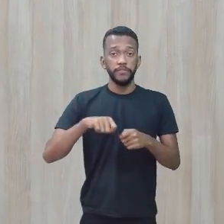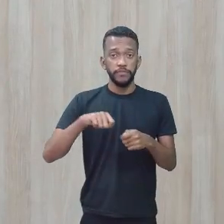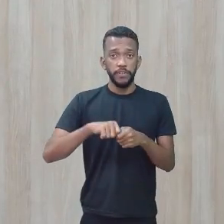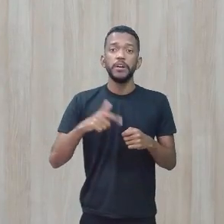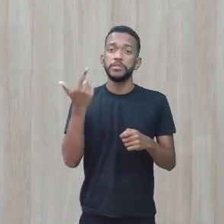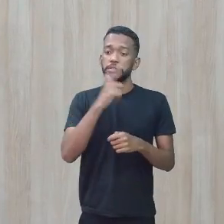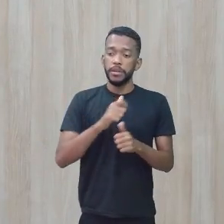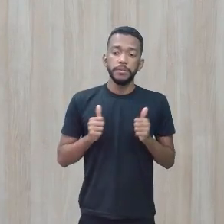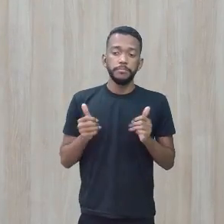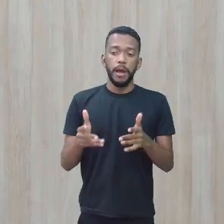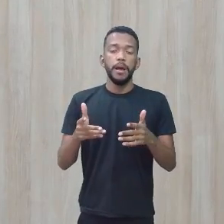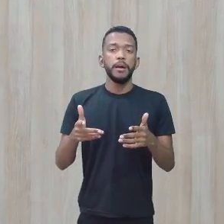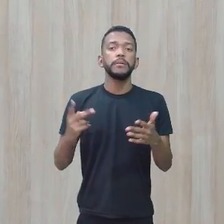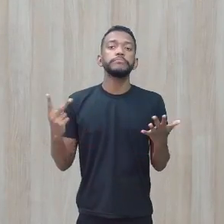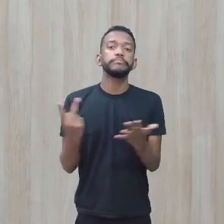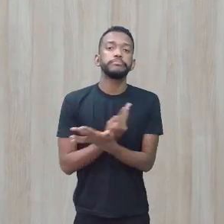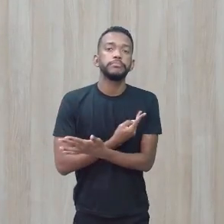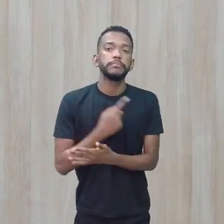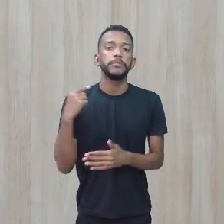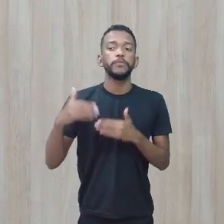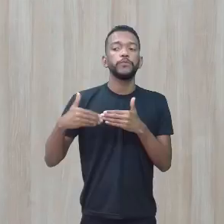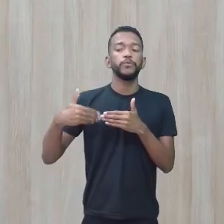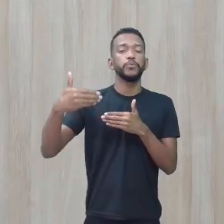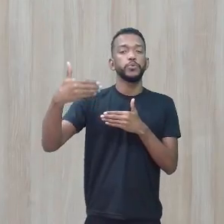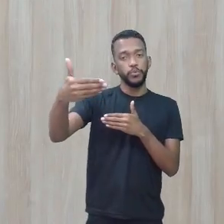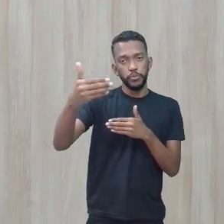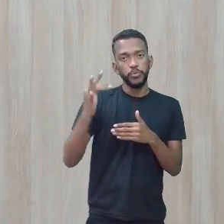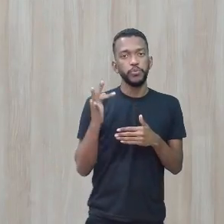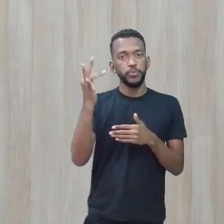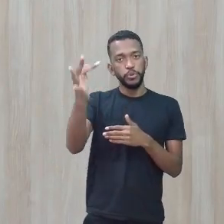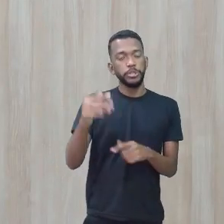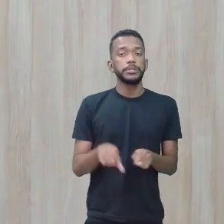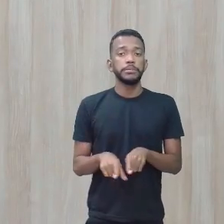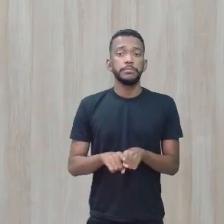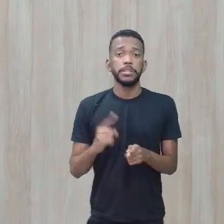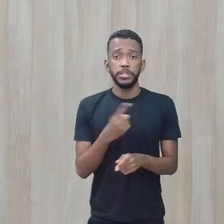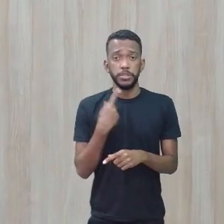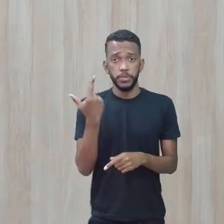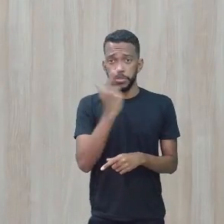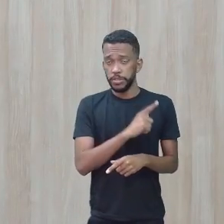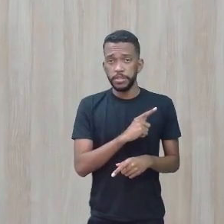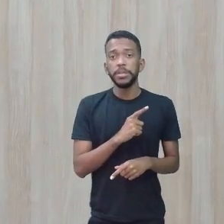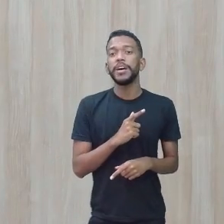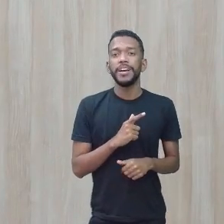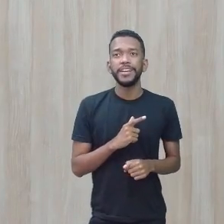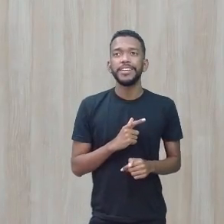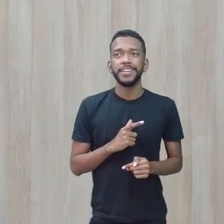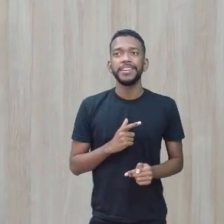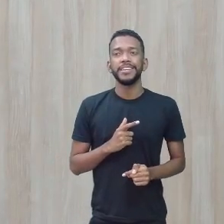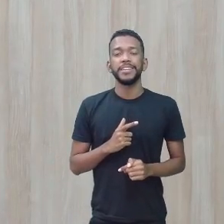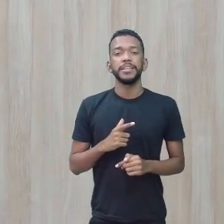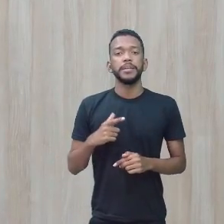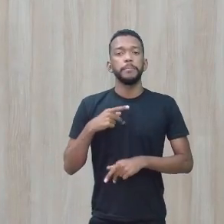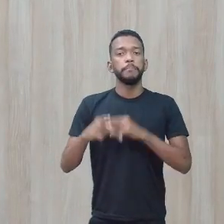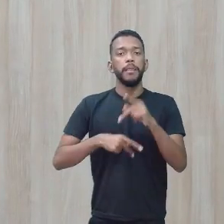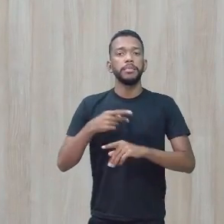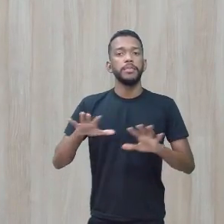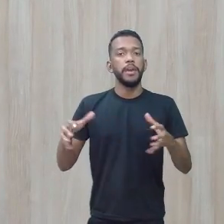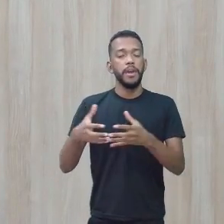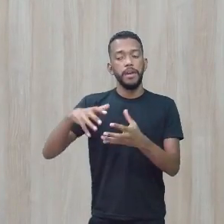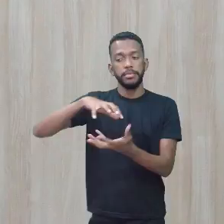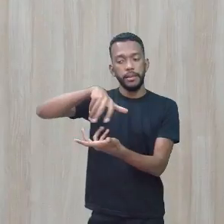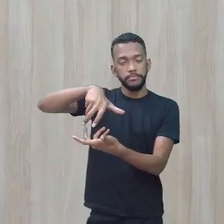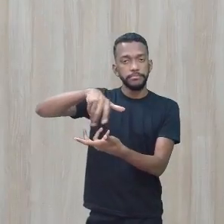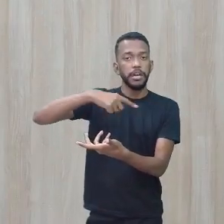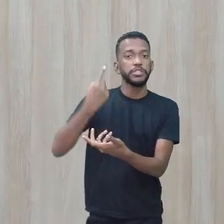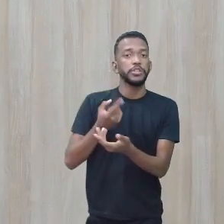danos para a gente, para as futuras gerações, e que a gente possa viver num planeta onde a gente possa